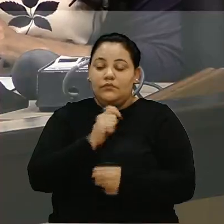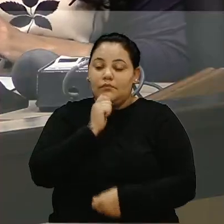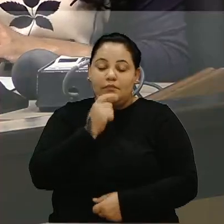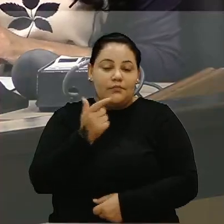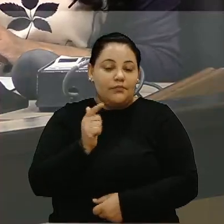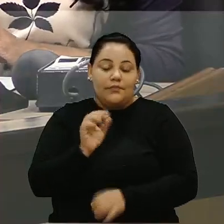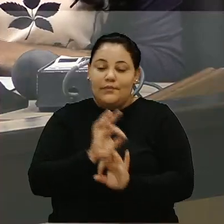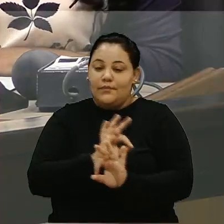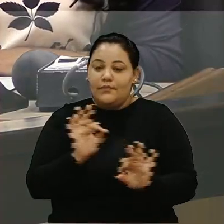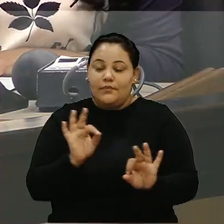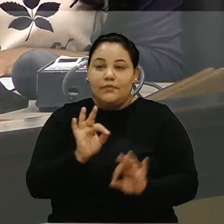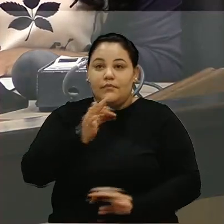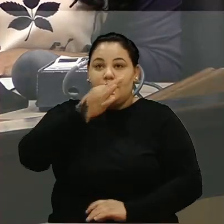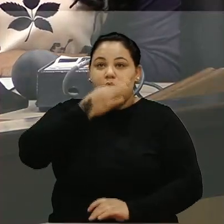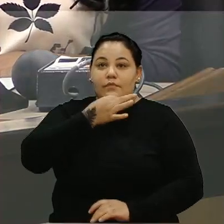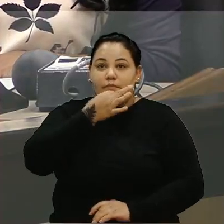Sul